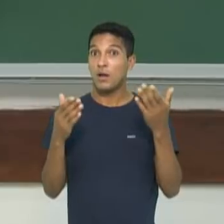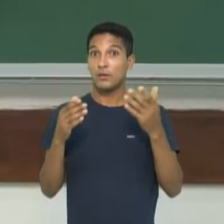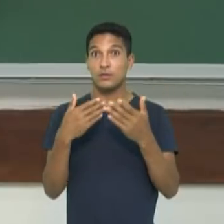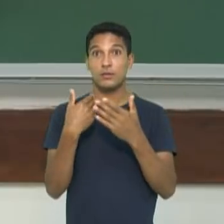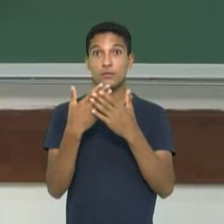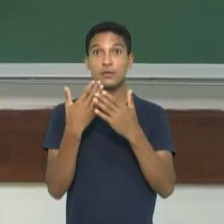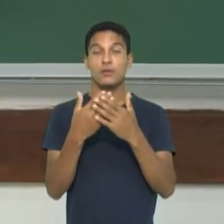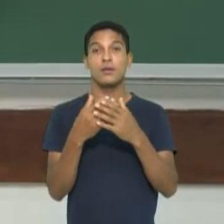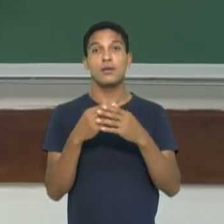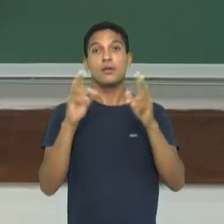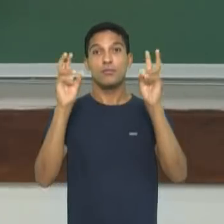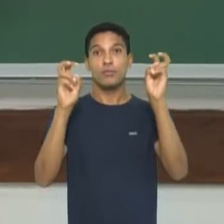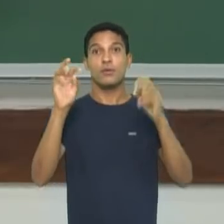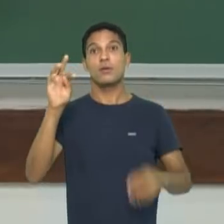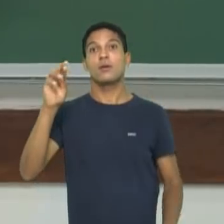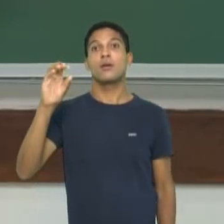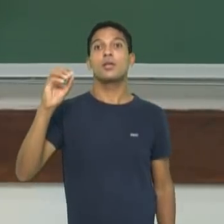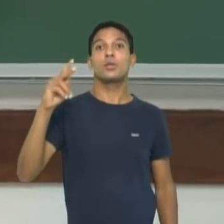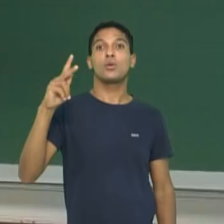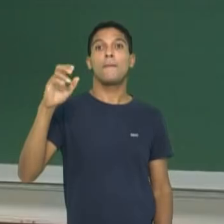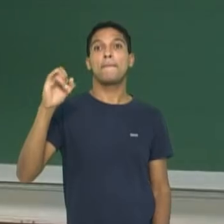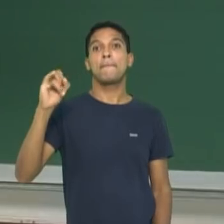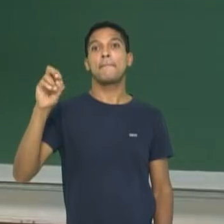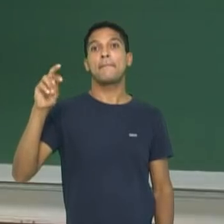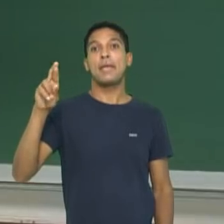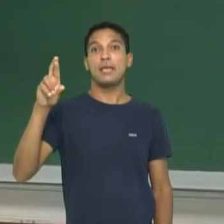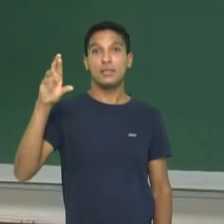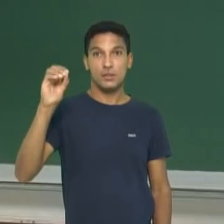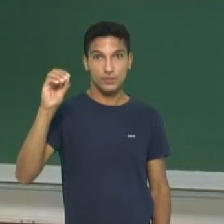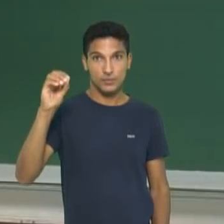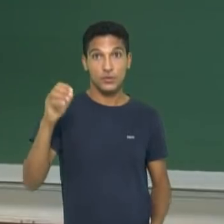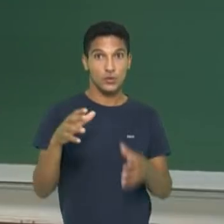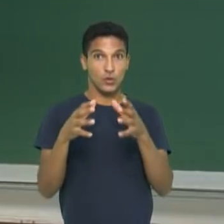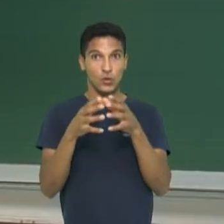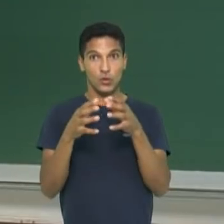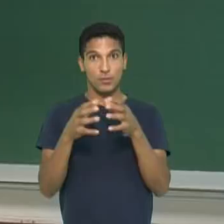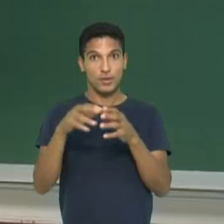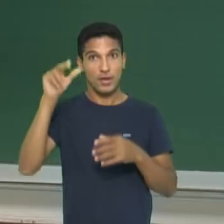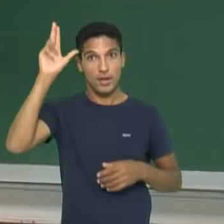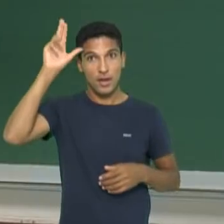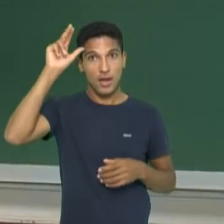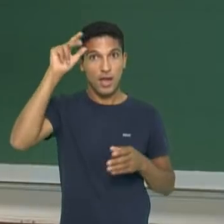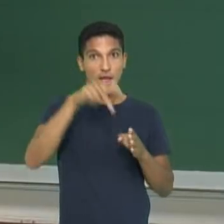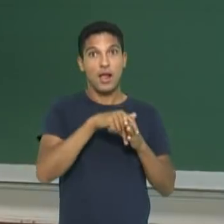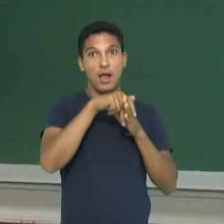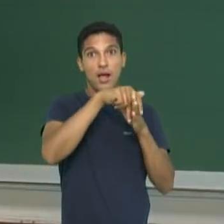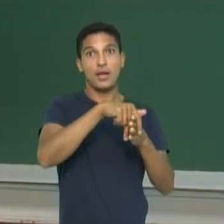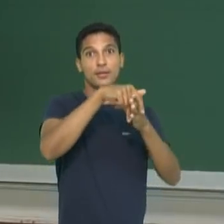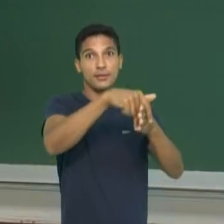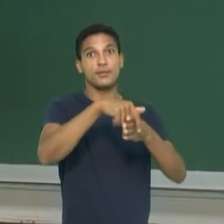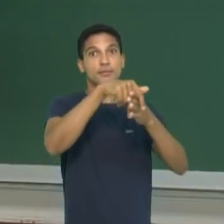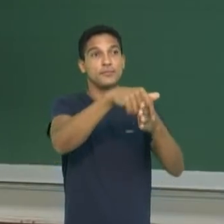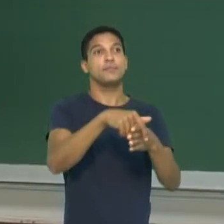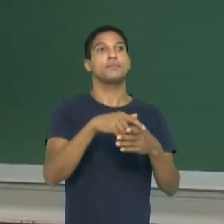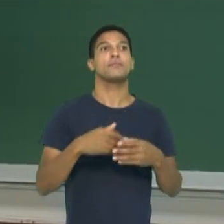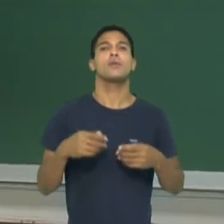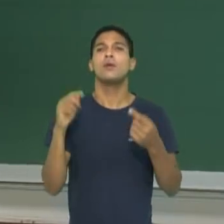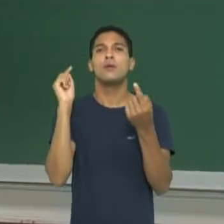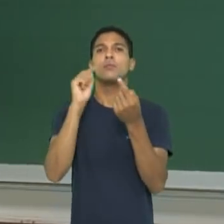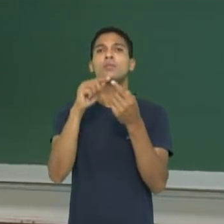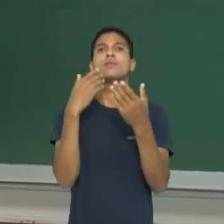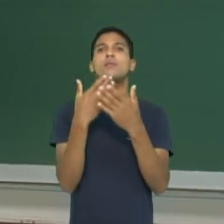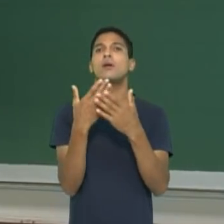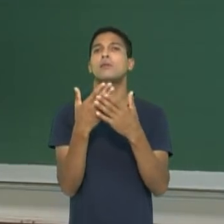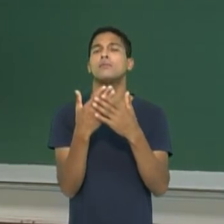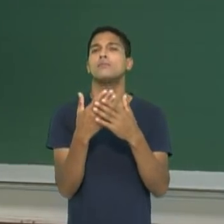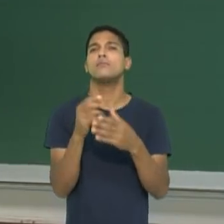Vem comigo! Vamos começar com os nossos objetivos desta aula. Compreender quem